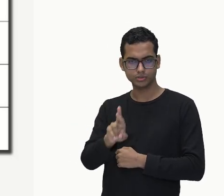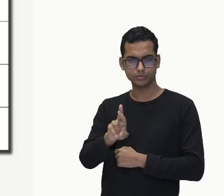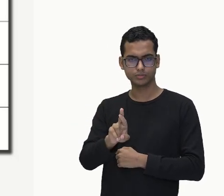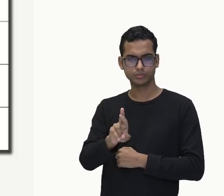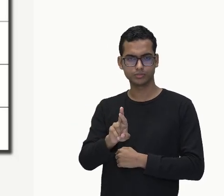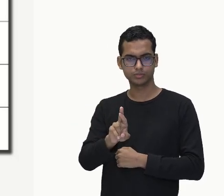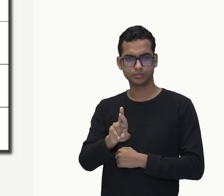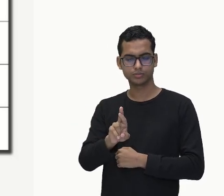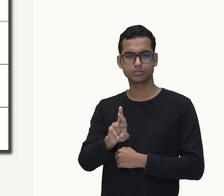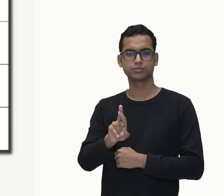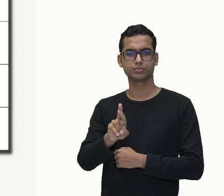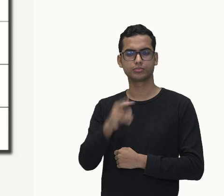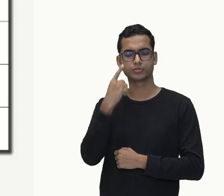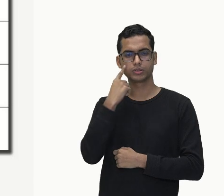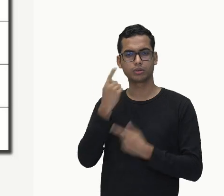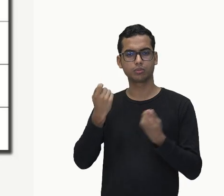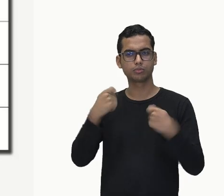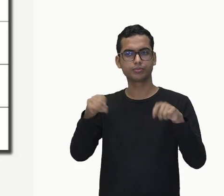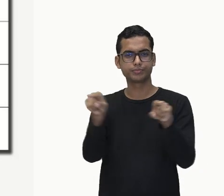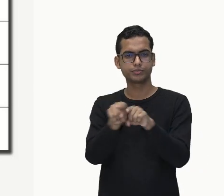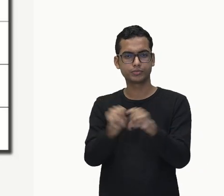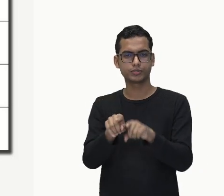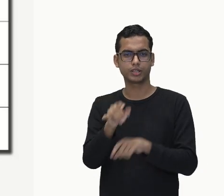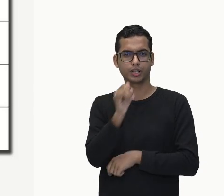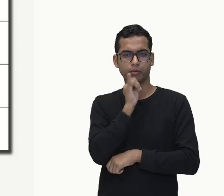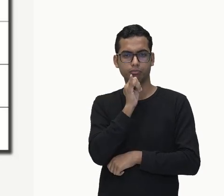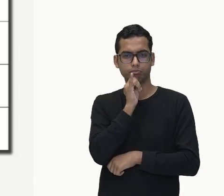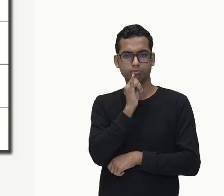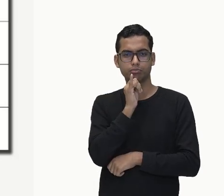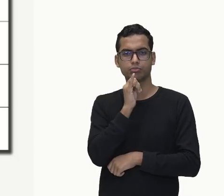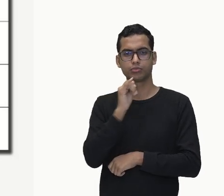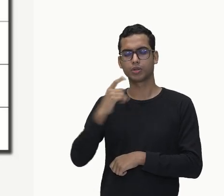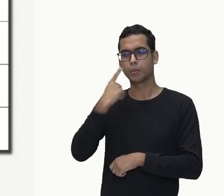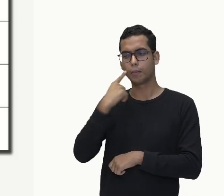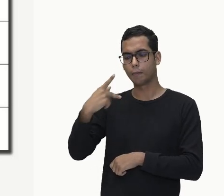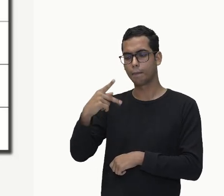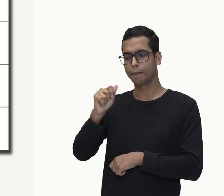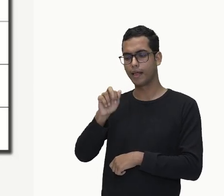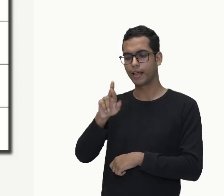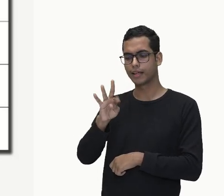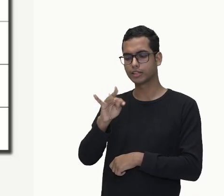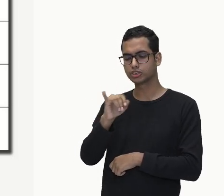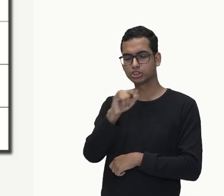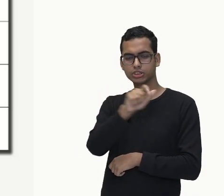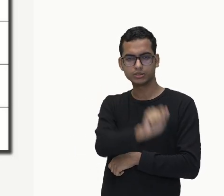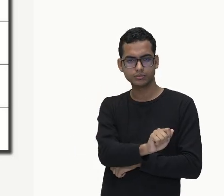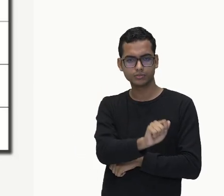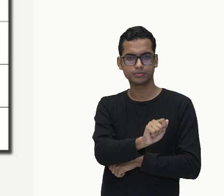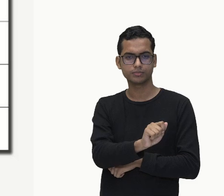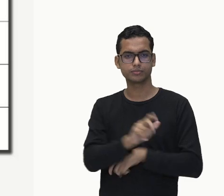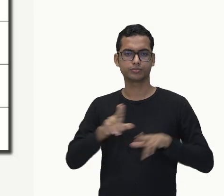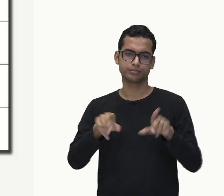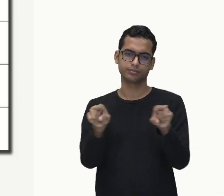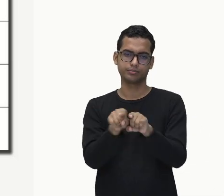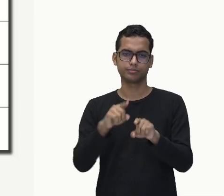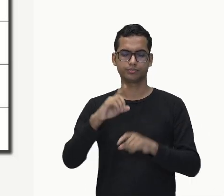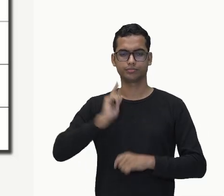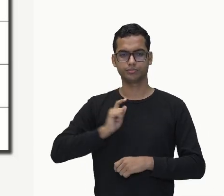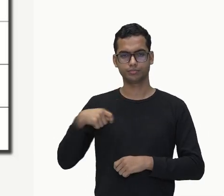ia, partia. Né? A mesma coisa aqui, as desinências. Eu recebia tu, recebias